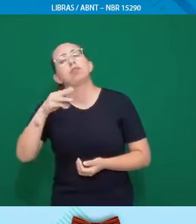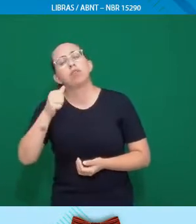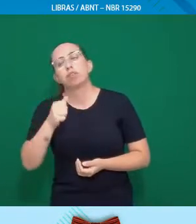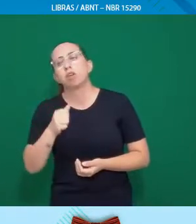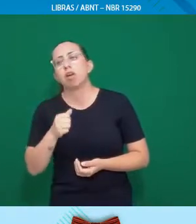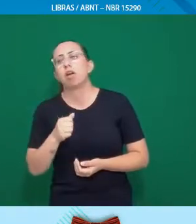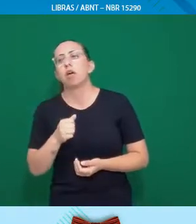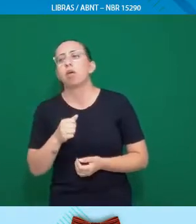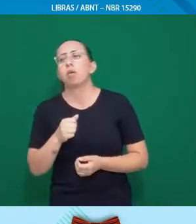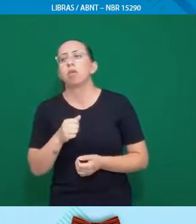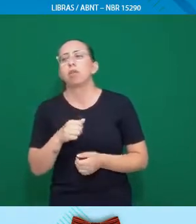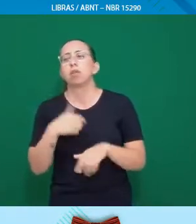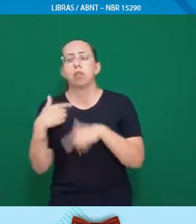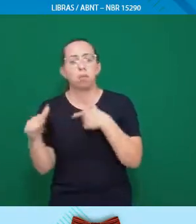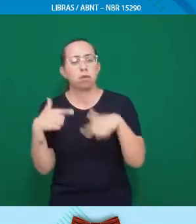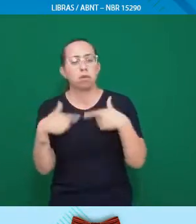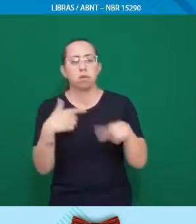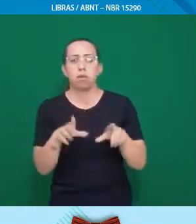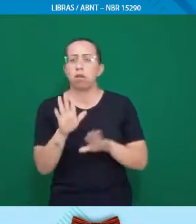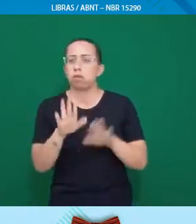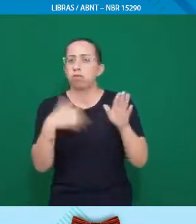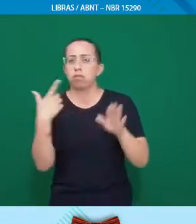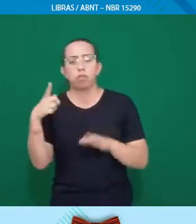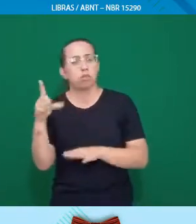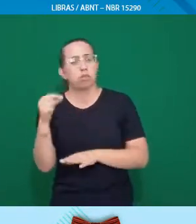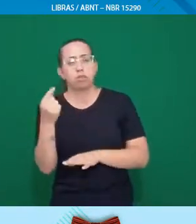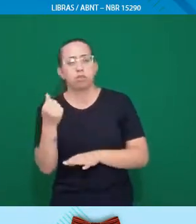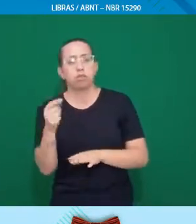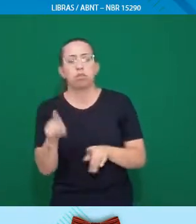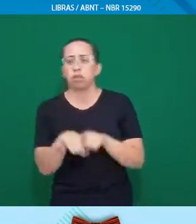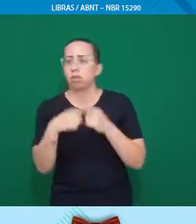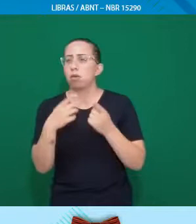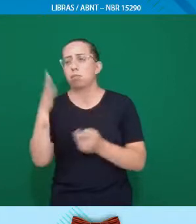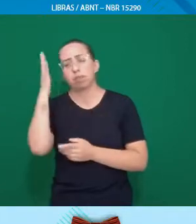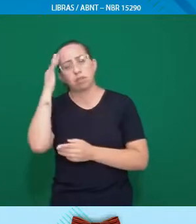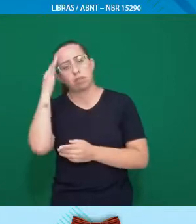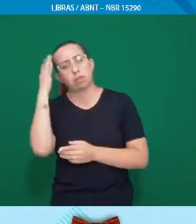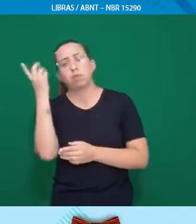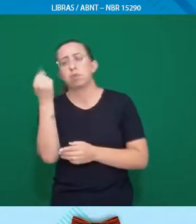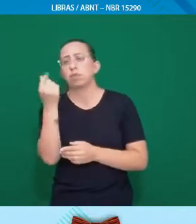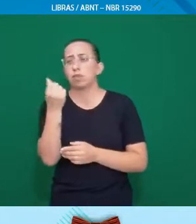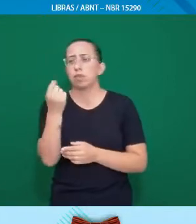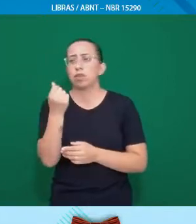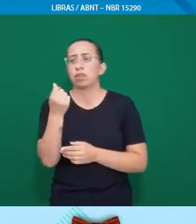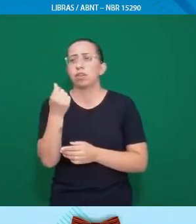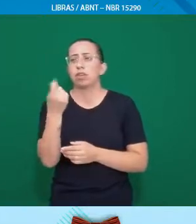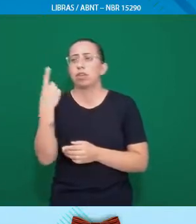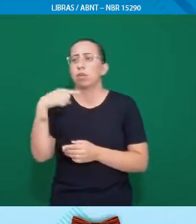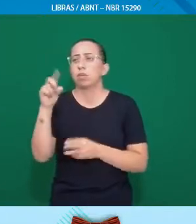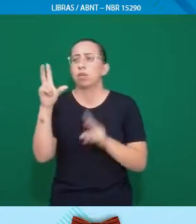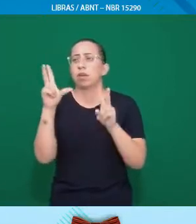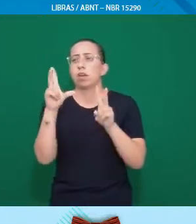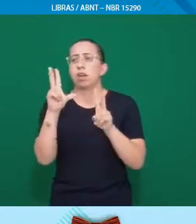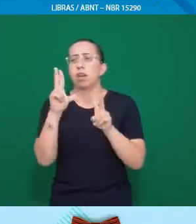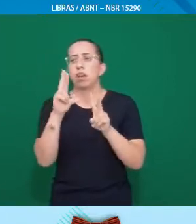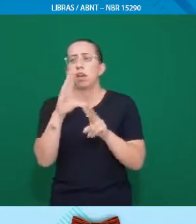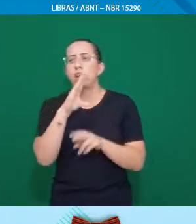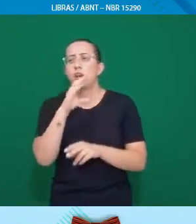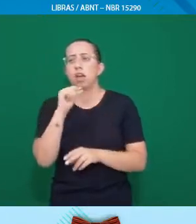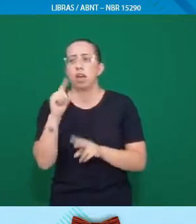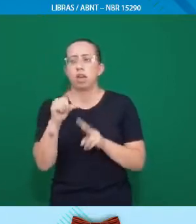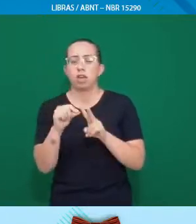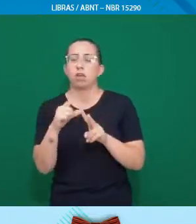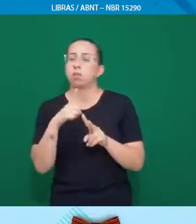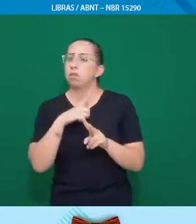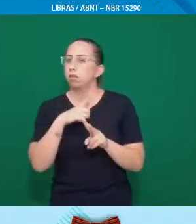trabalho João Mas você disse que não tinha recurso mais mas a gente sabe que muito dinheiro aí para ir para para Capinzal para